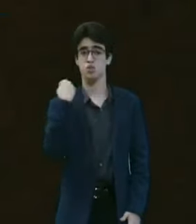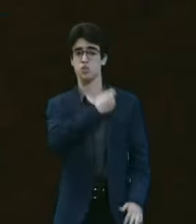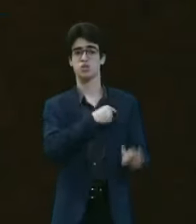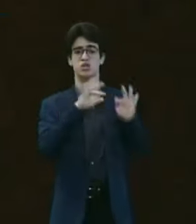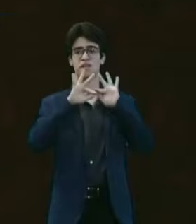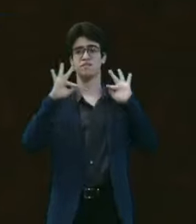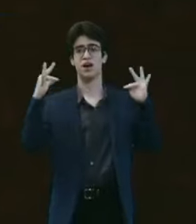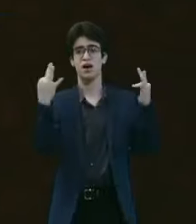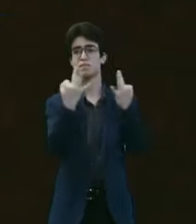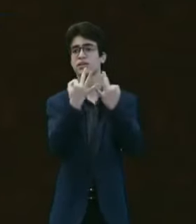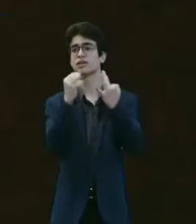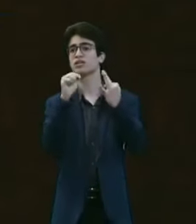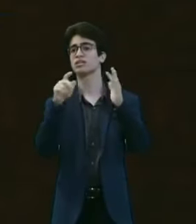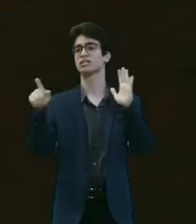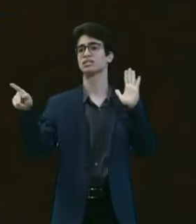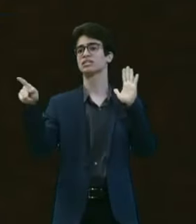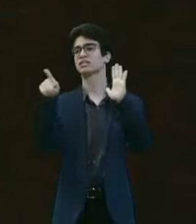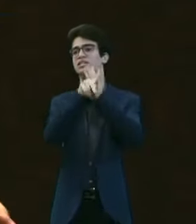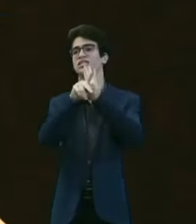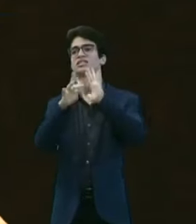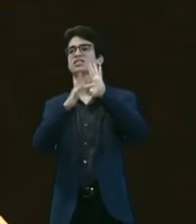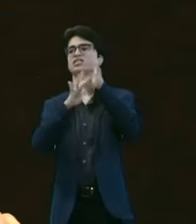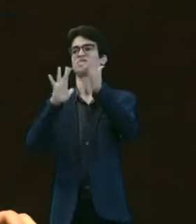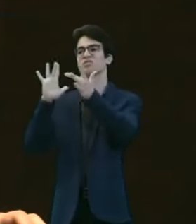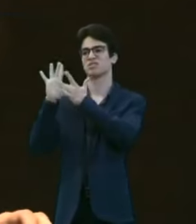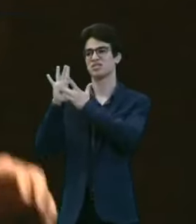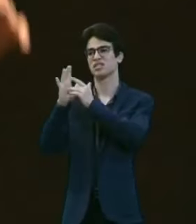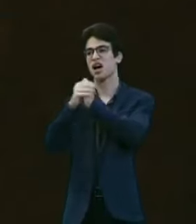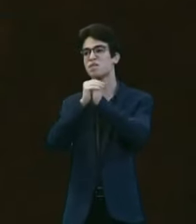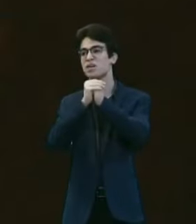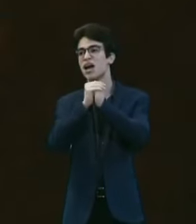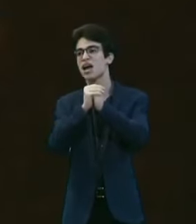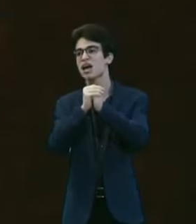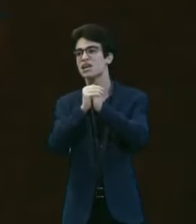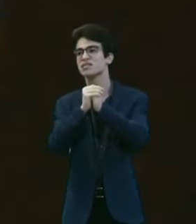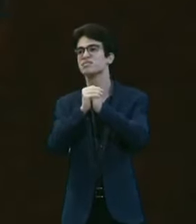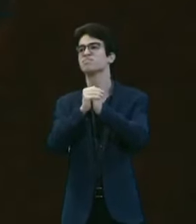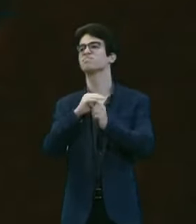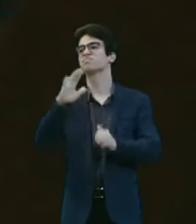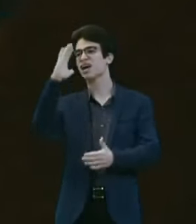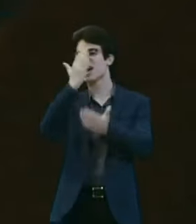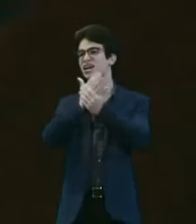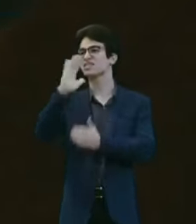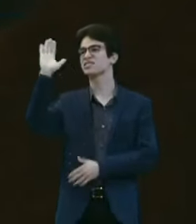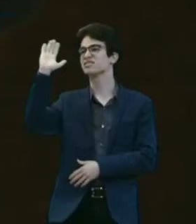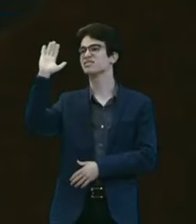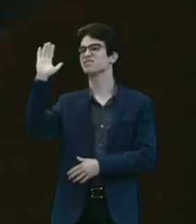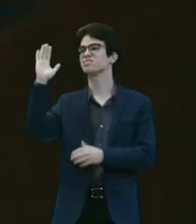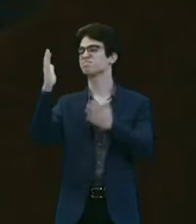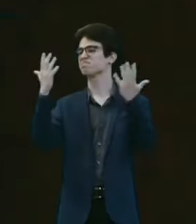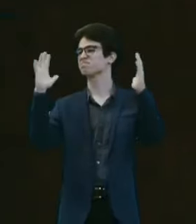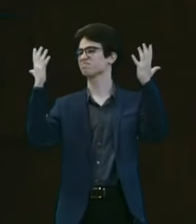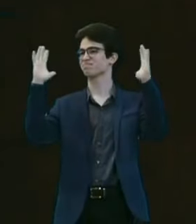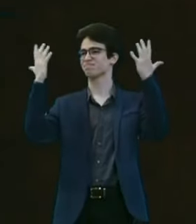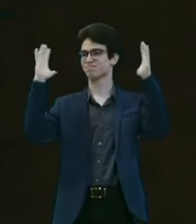casa pertence a Jesus Cristo. Amém? Quantos creem nisso?